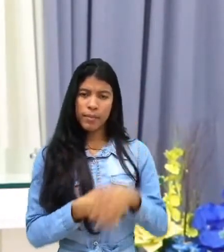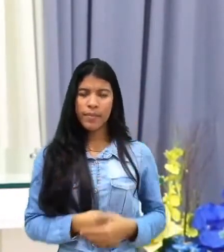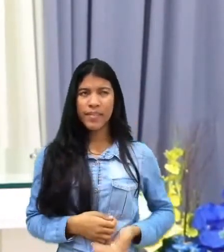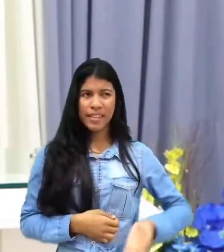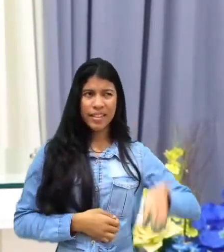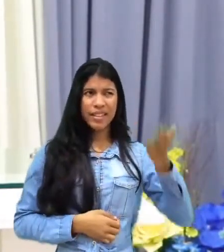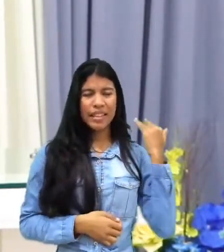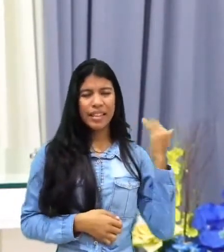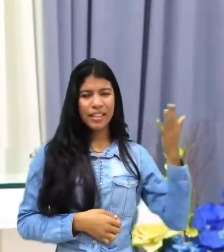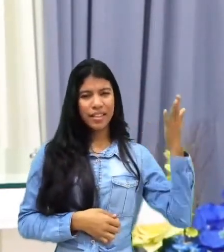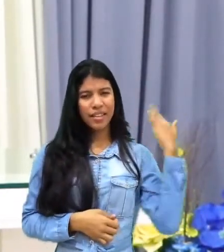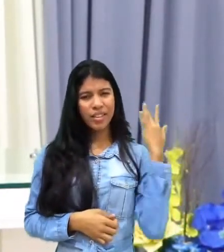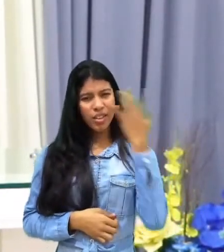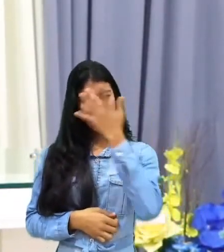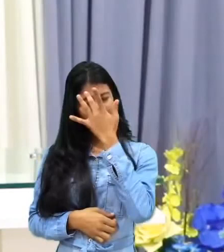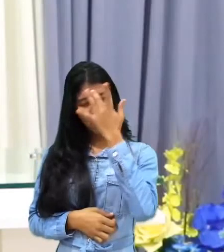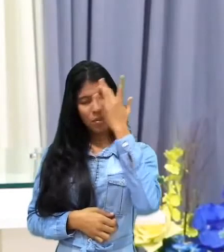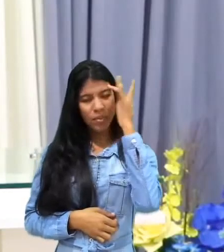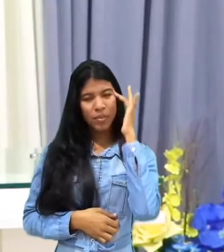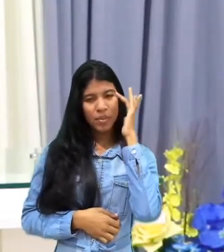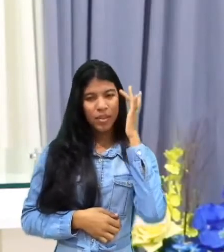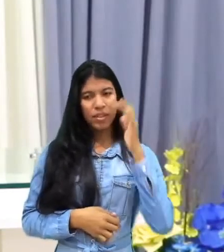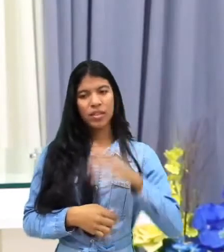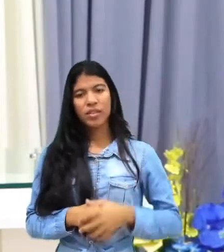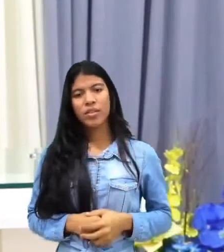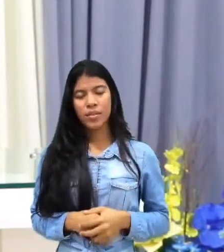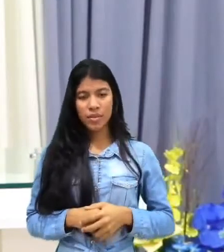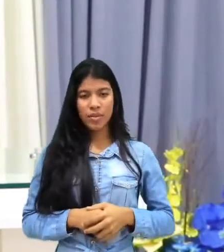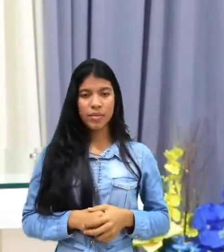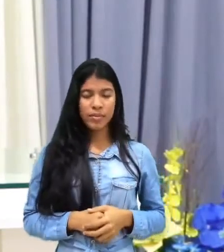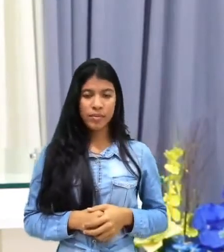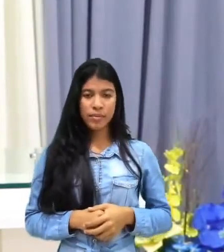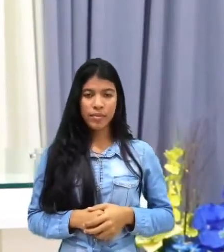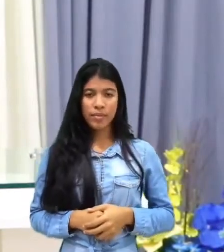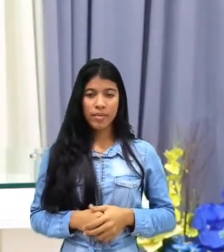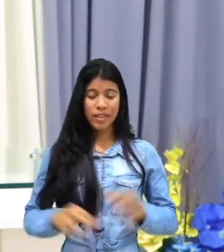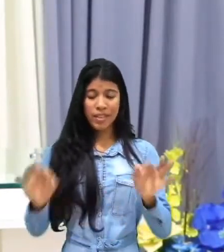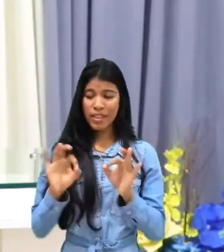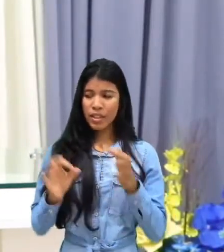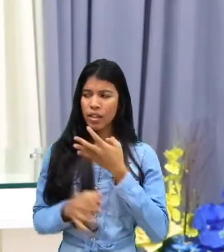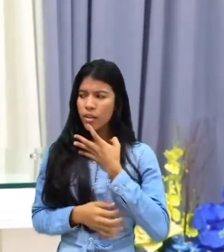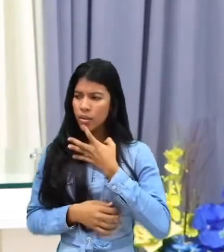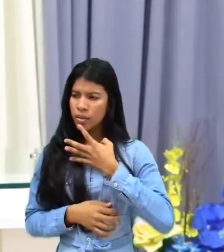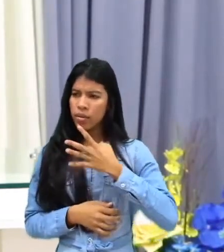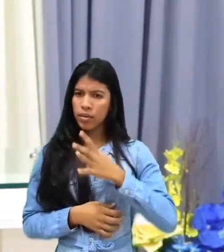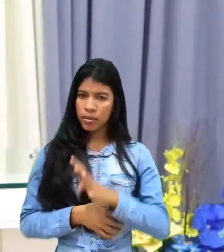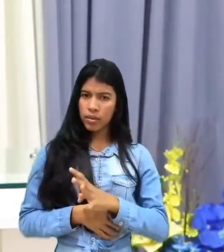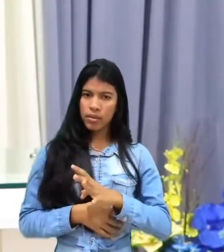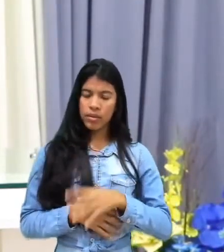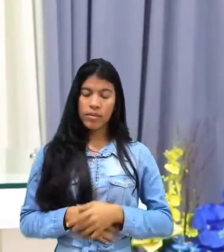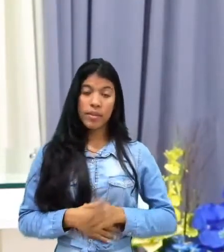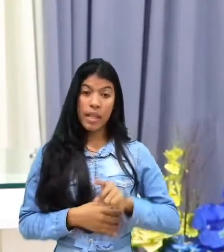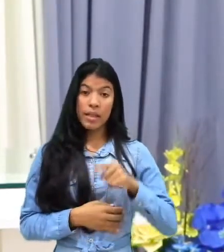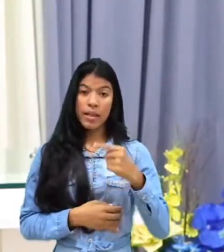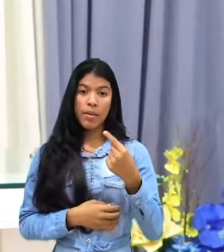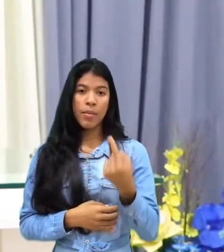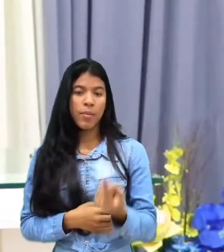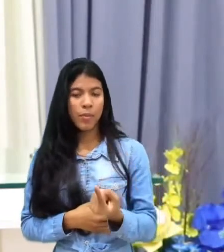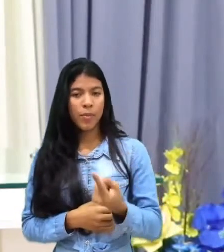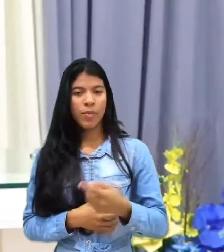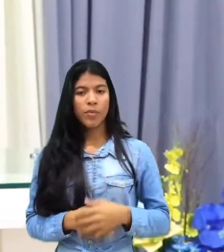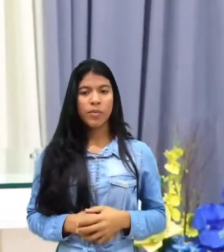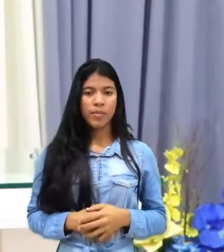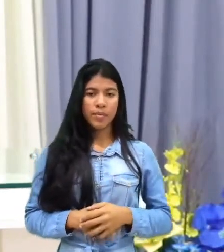pessoas, eram invisíveis, eram anônimos, e que depois se tornaram